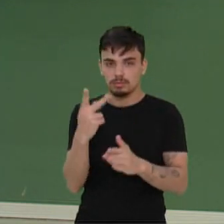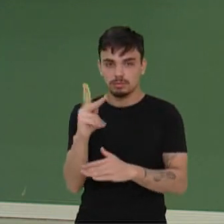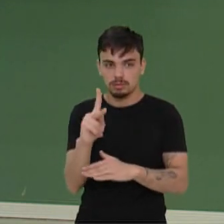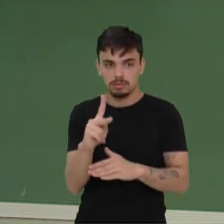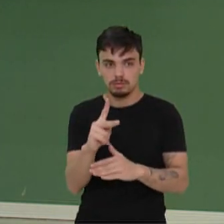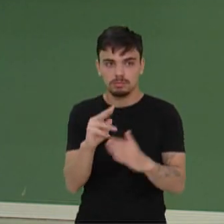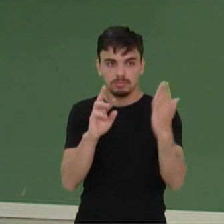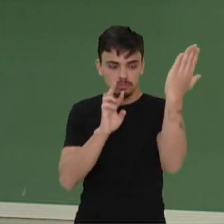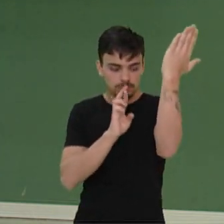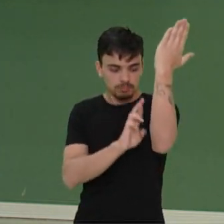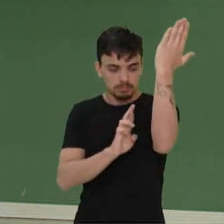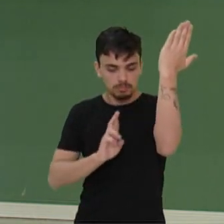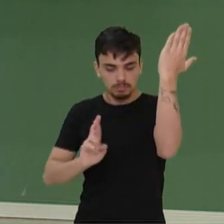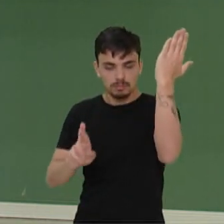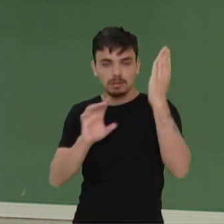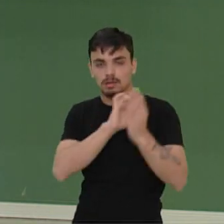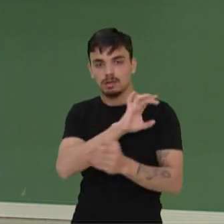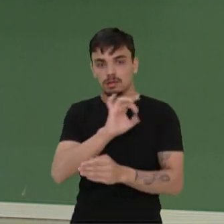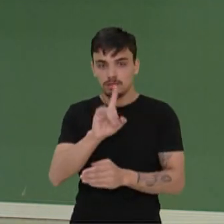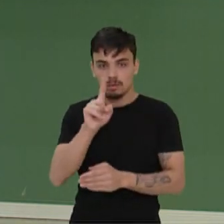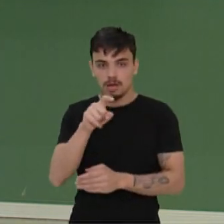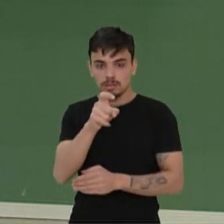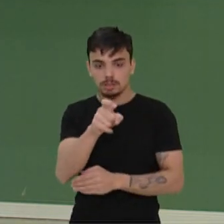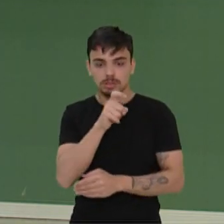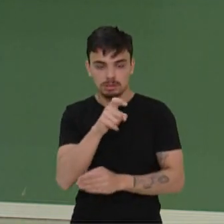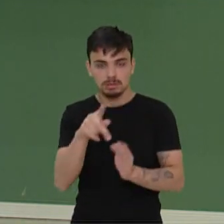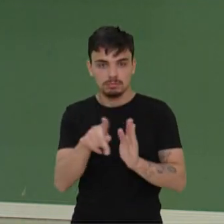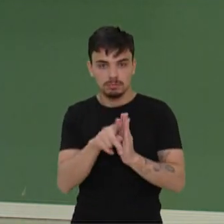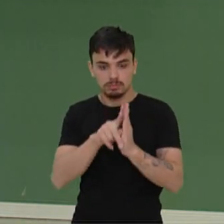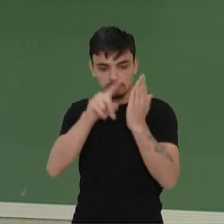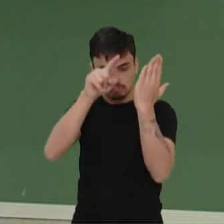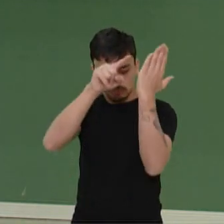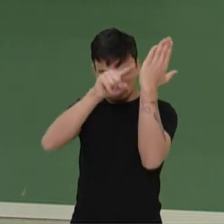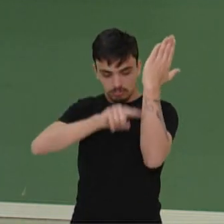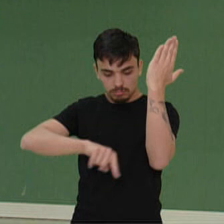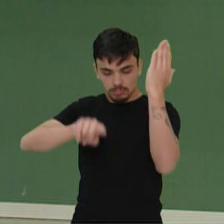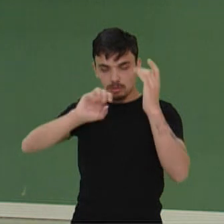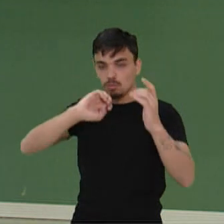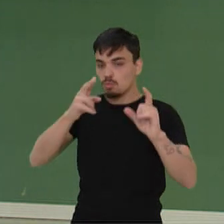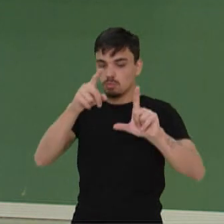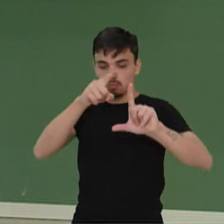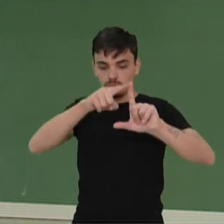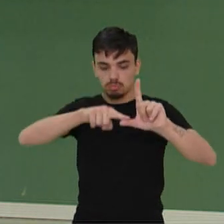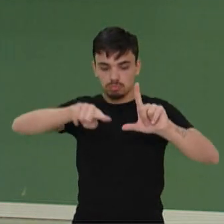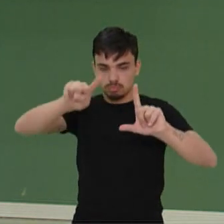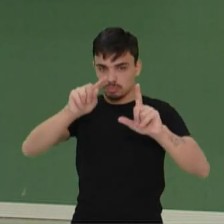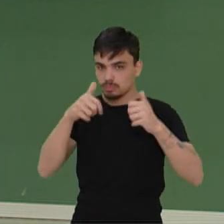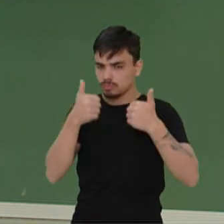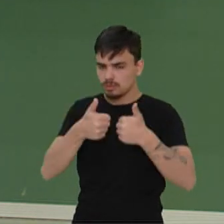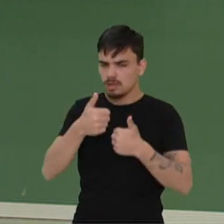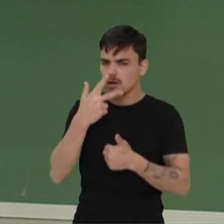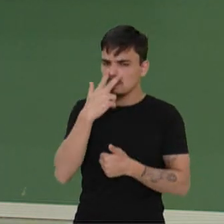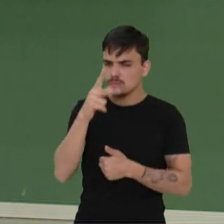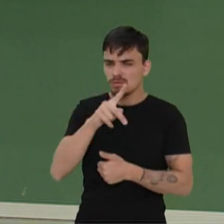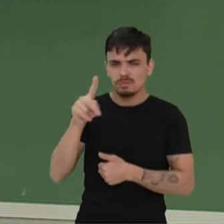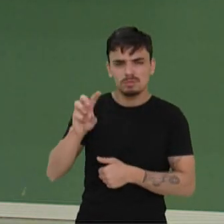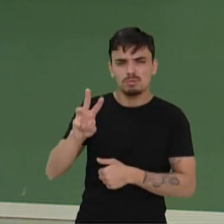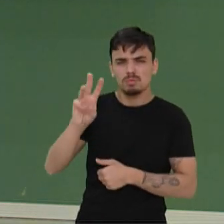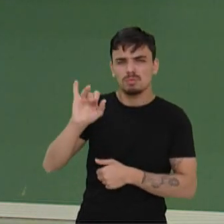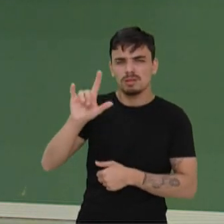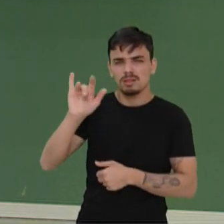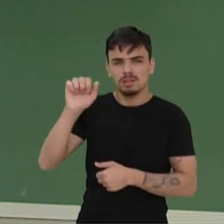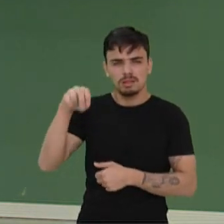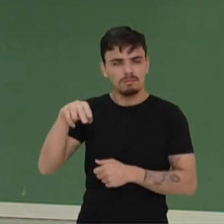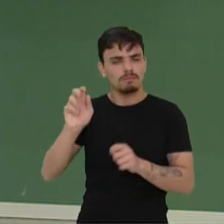das raízes, vai dar exatamente o x do vértice, beleza? Se eu não me engano, o professor William até fez a demonstração disso para vocês,